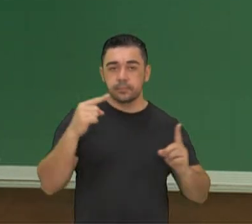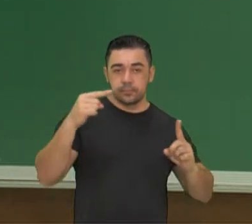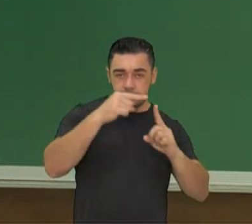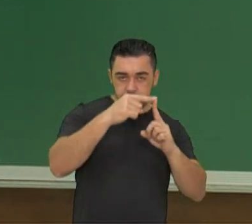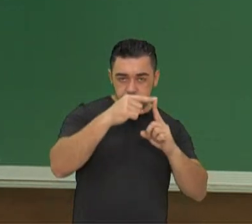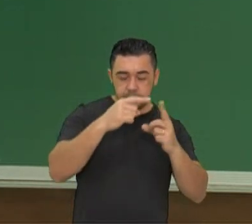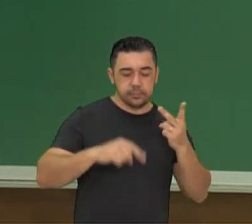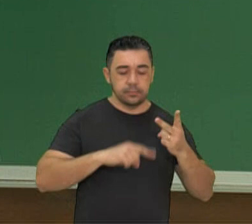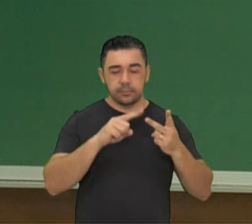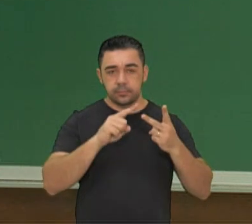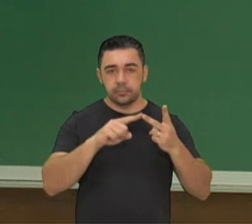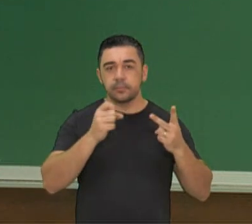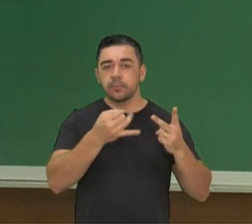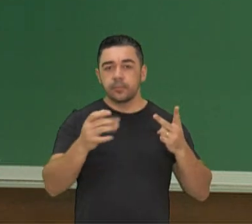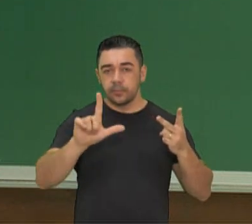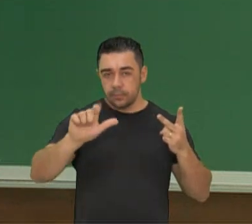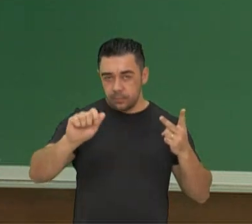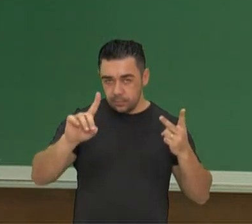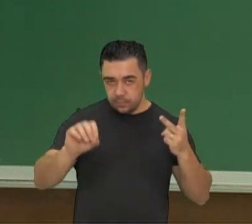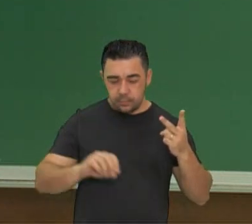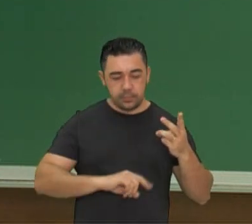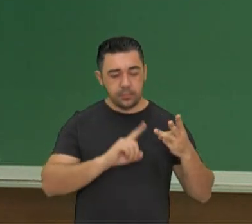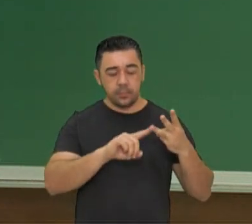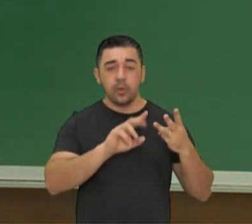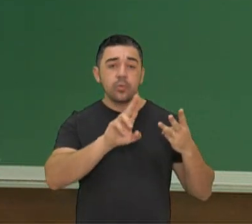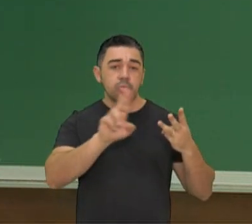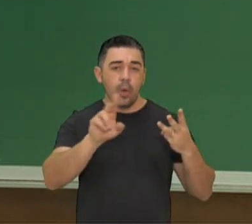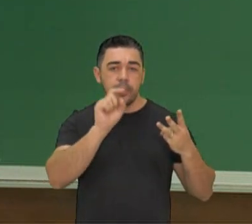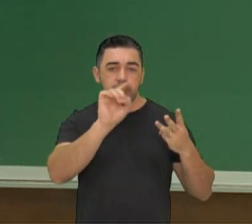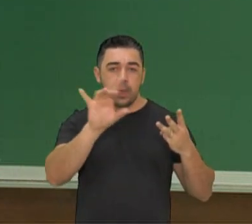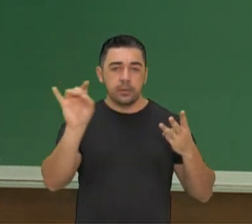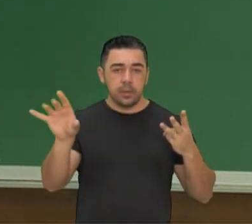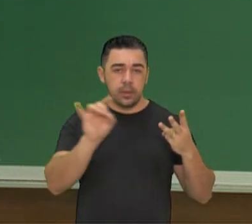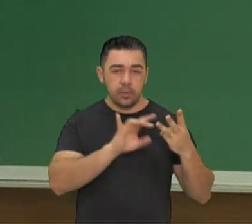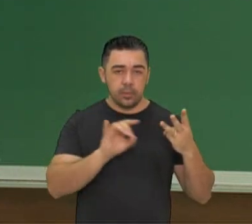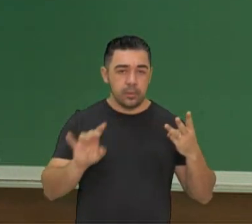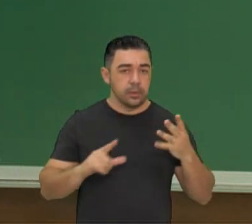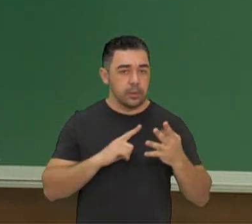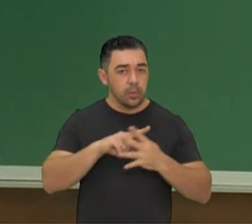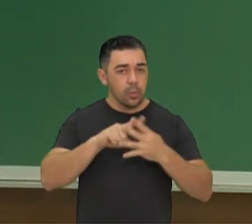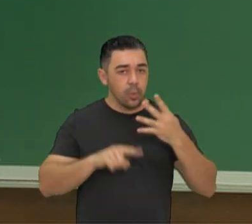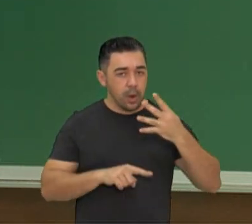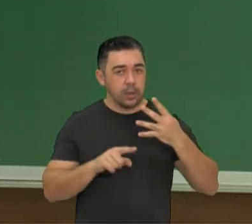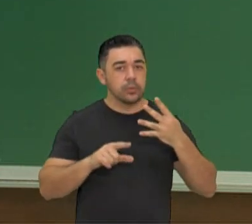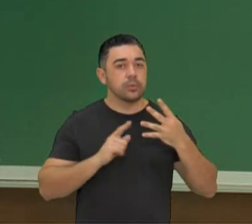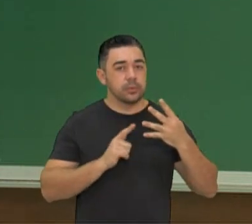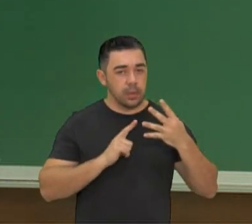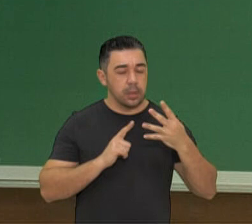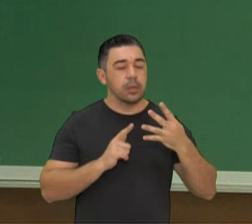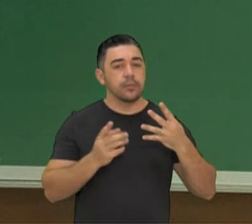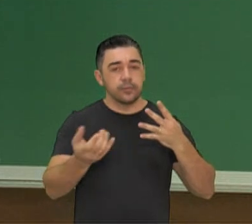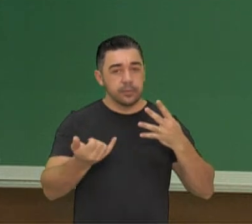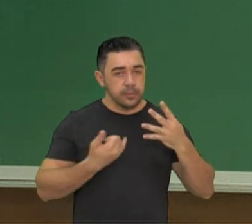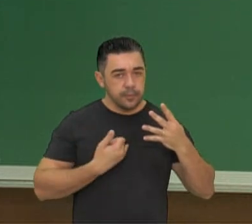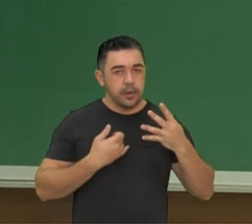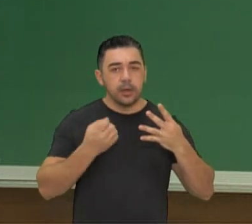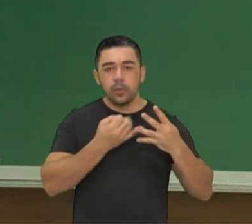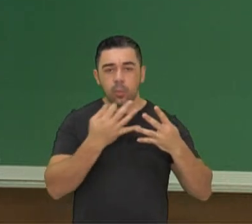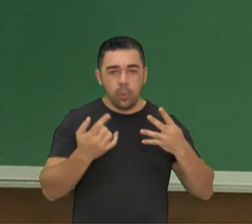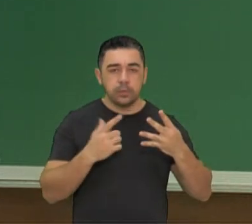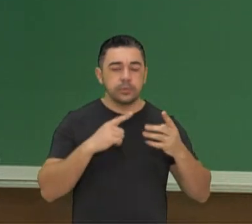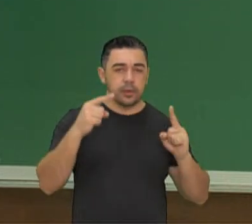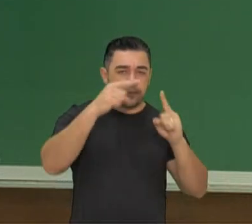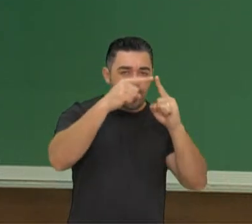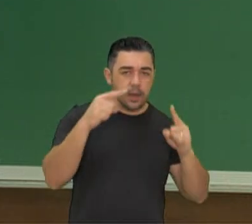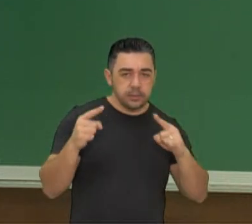a quantidade de lados e o nome de cada polígono abaixo. Então eu tenho aqui 4 polígonos, 4 figuras, você vai contar o número de